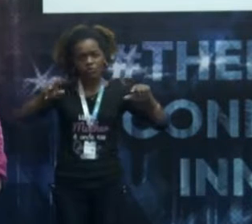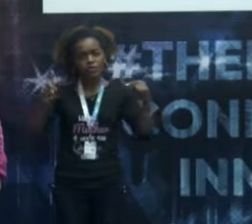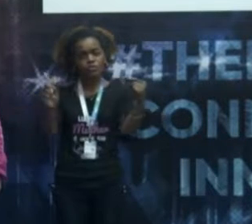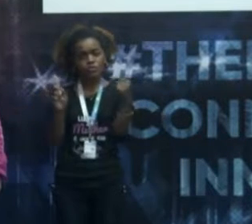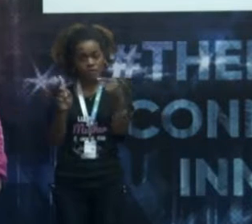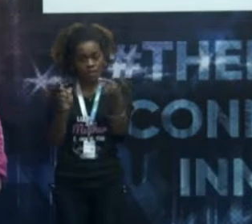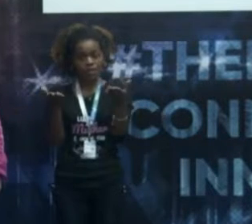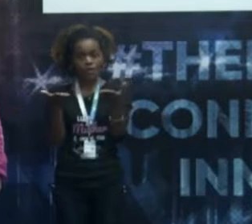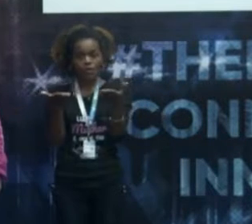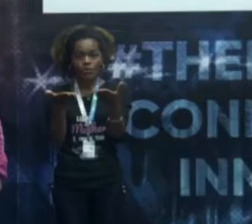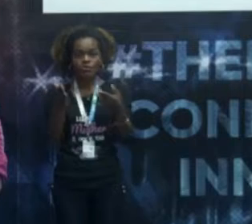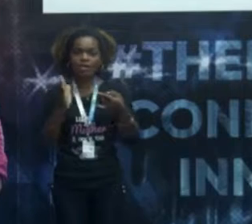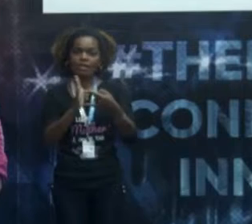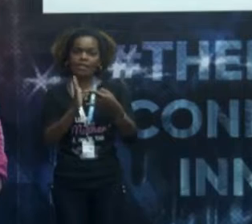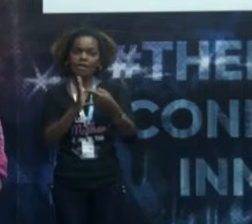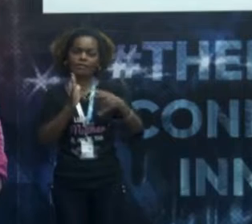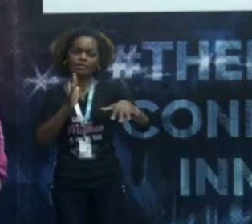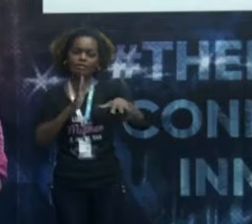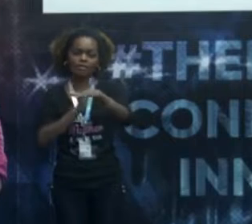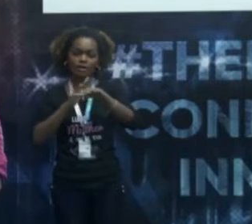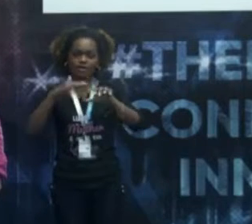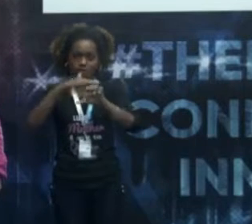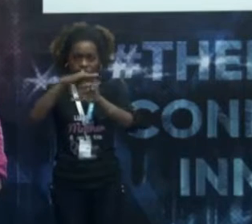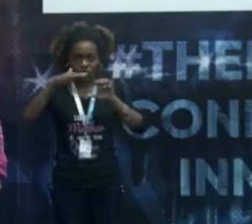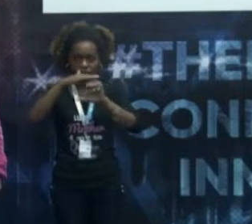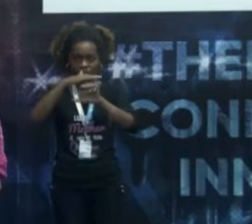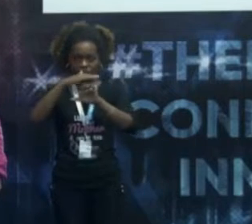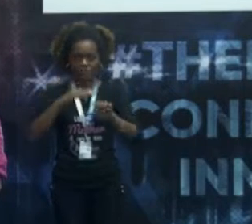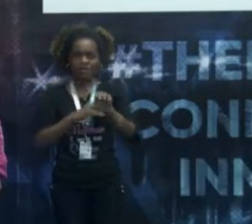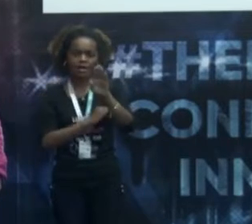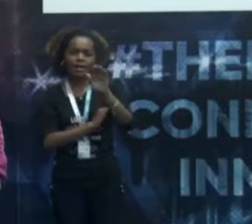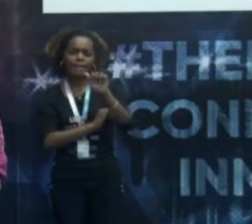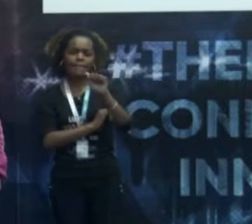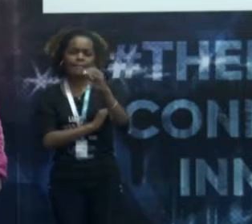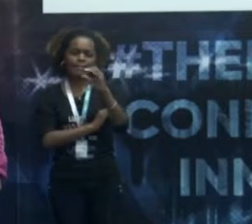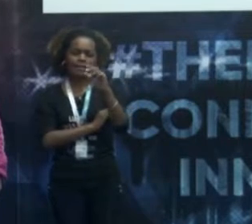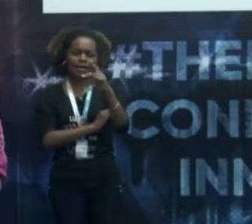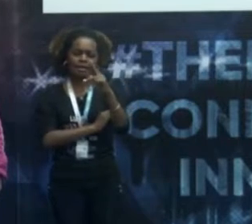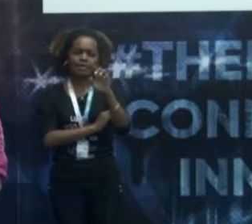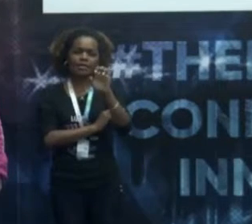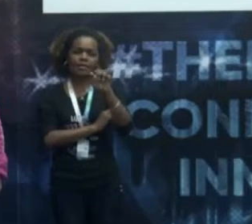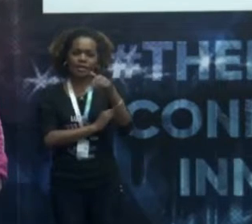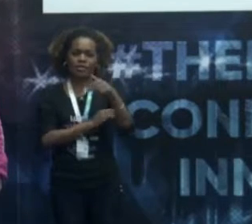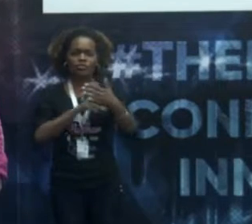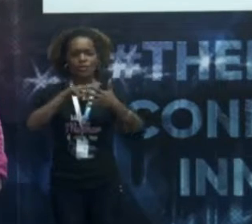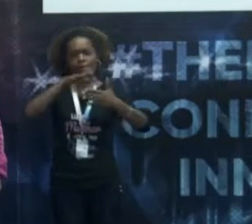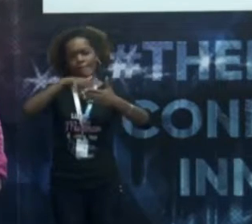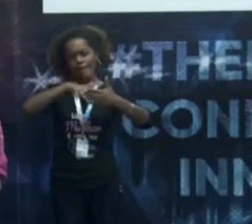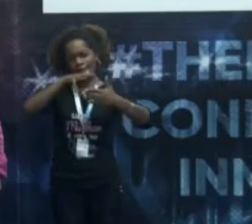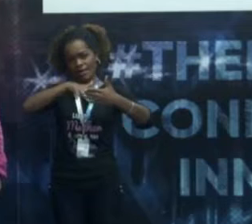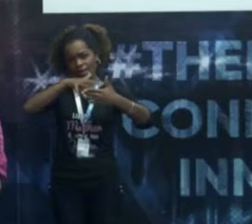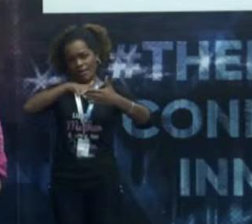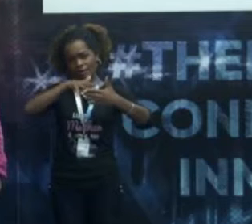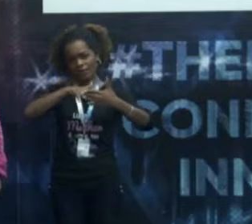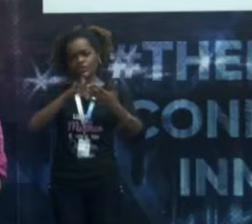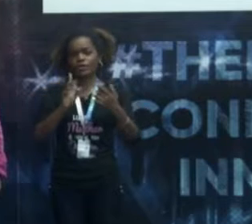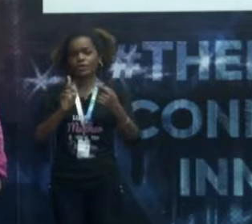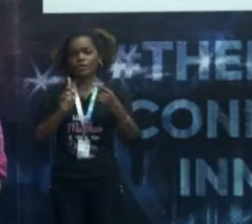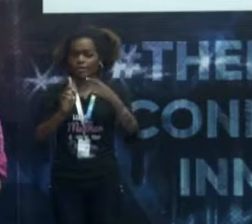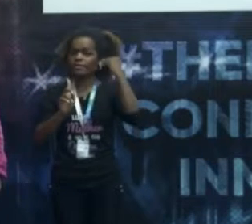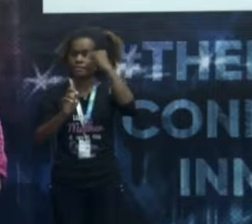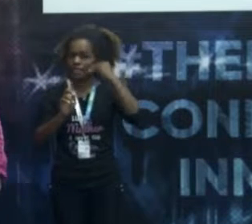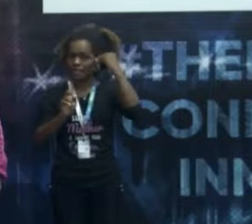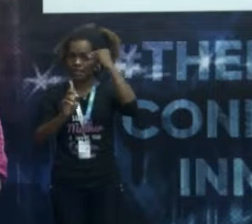sou desenvolvedor em back-end e tenho aí uma experiênciazinha com essa questão